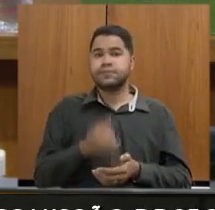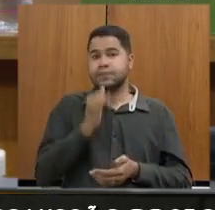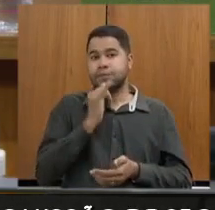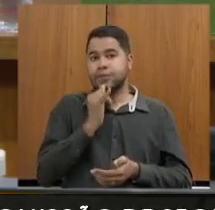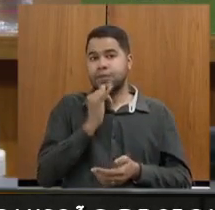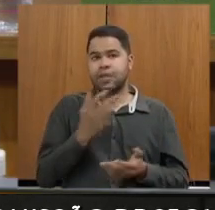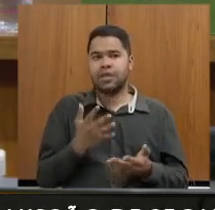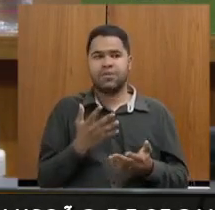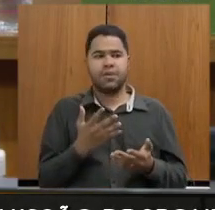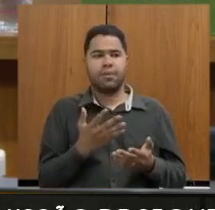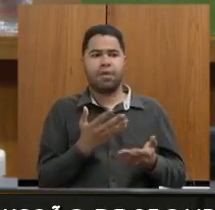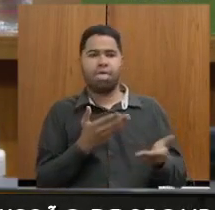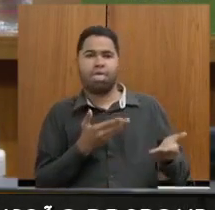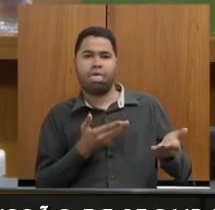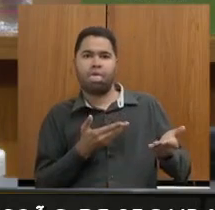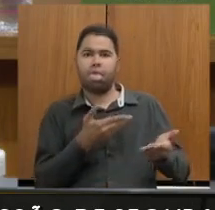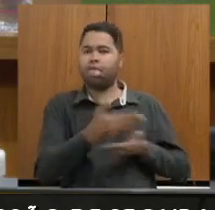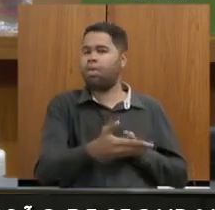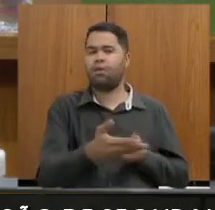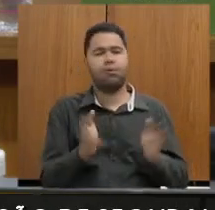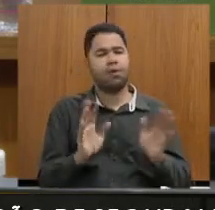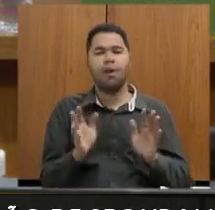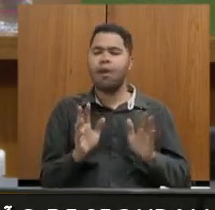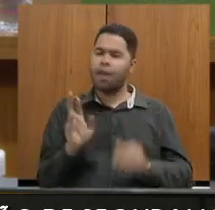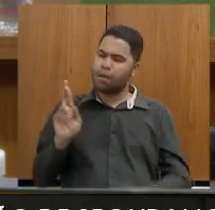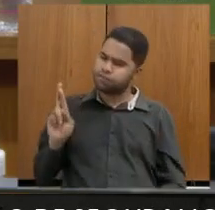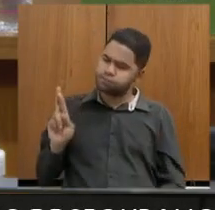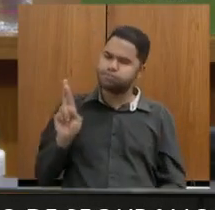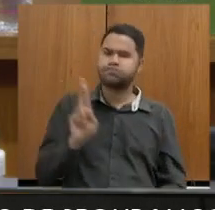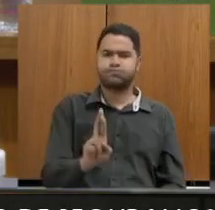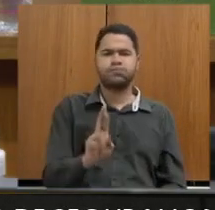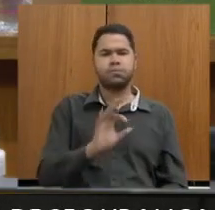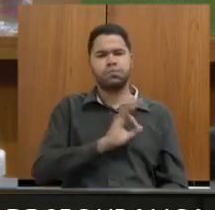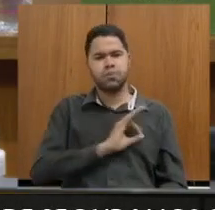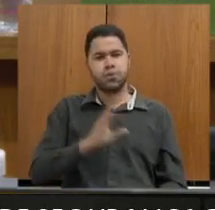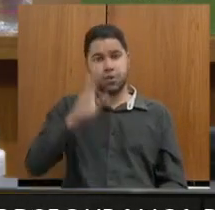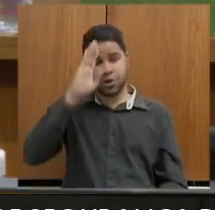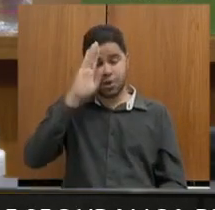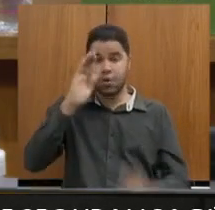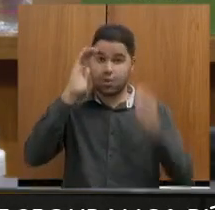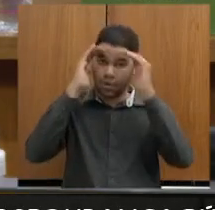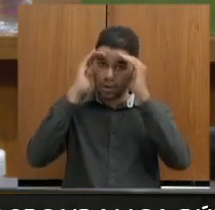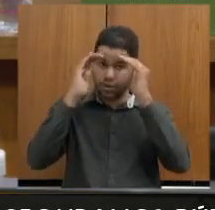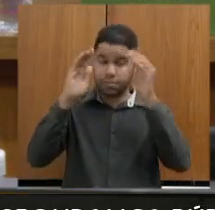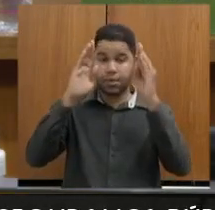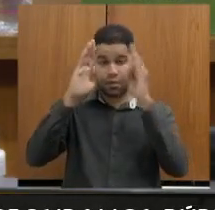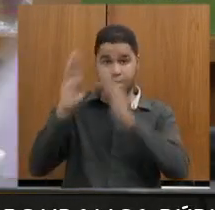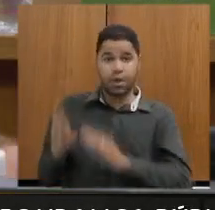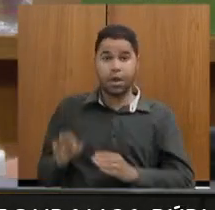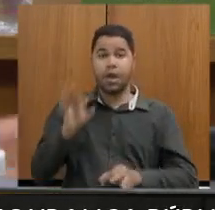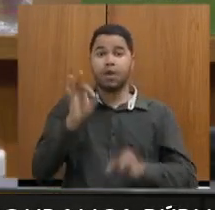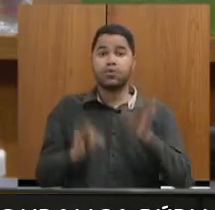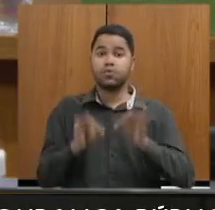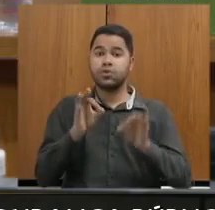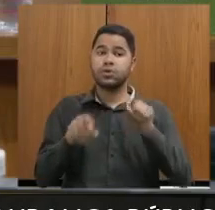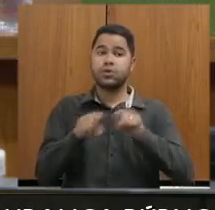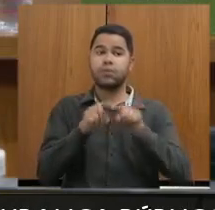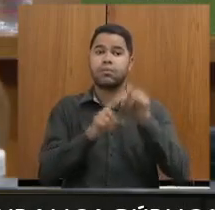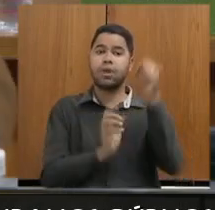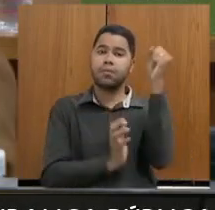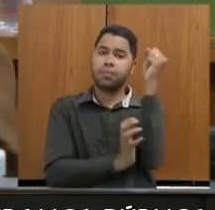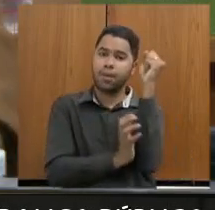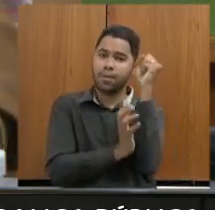não vende né então é a representatividade da Polícia Militar o respeito a lealdade a disciplina a ética a justiça e hierarquia